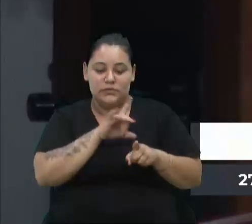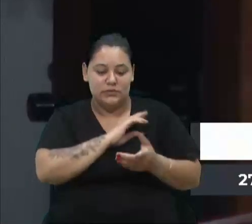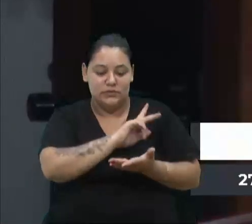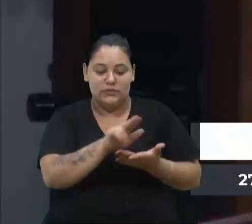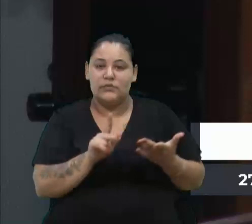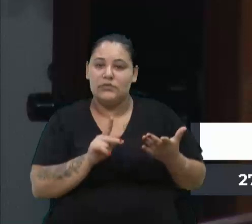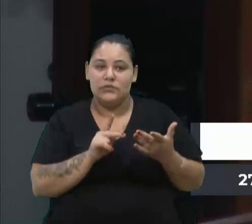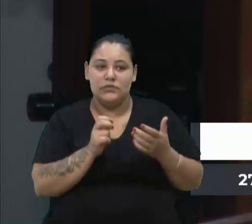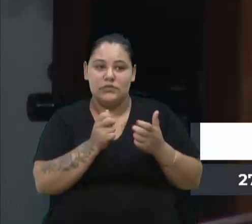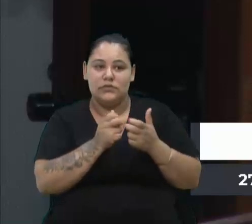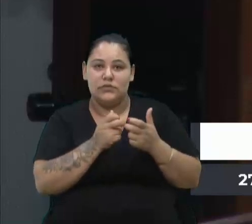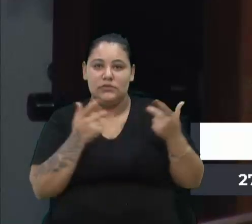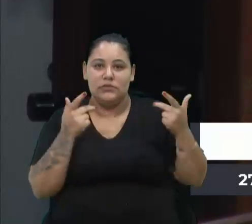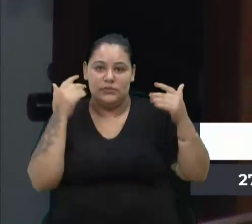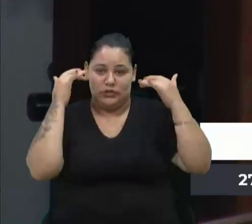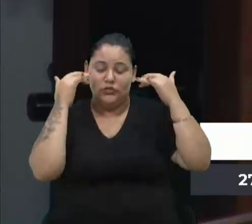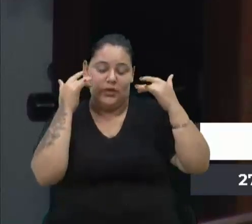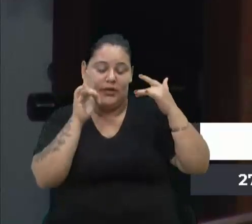fatores que